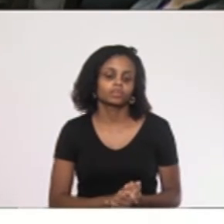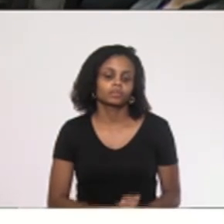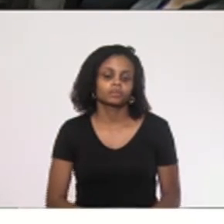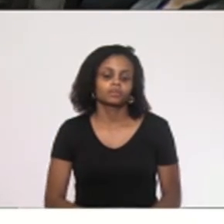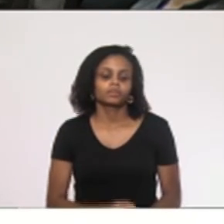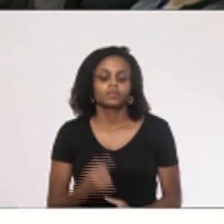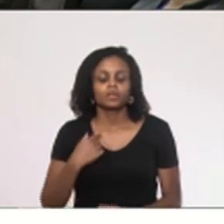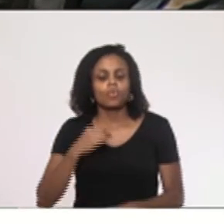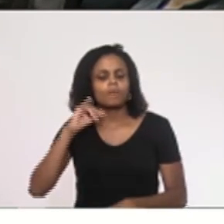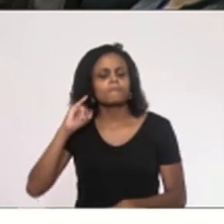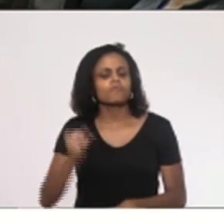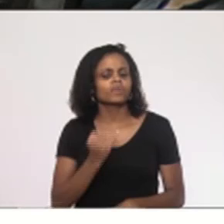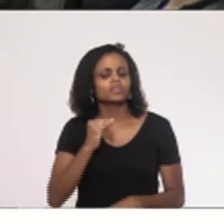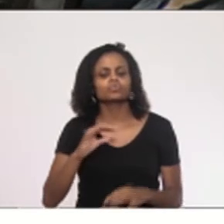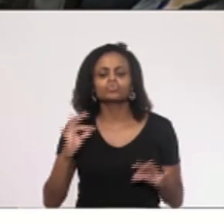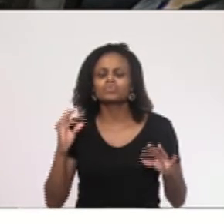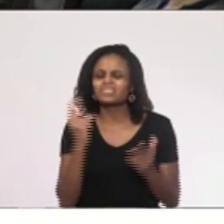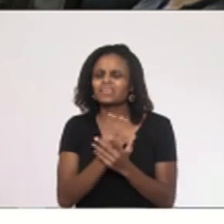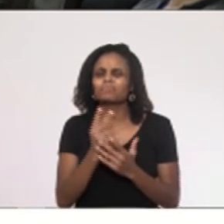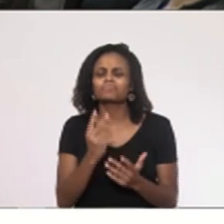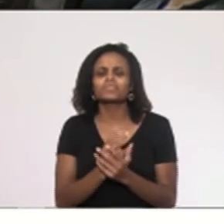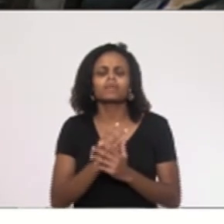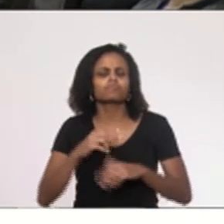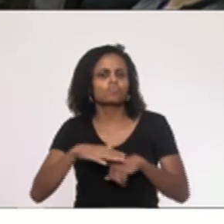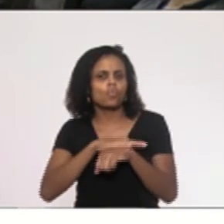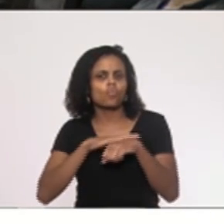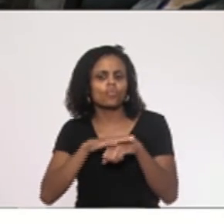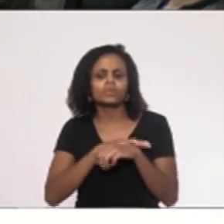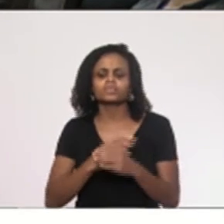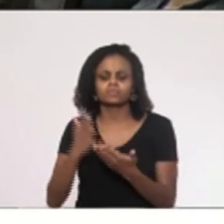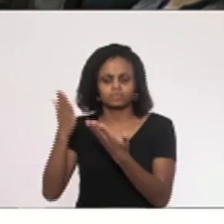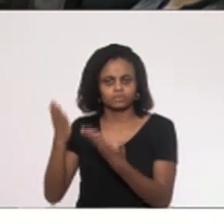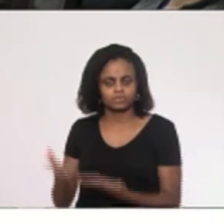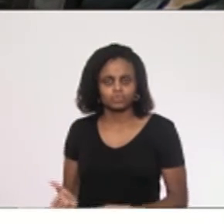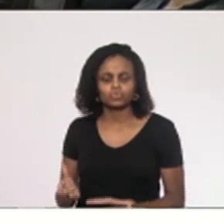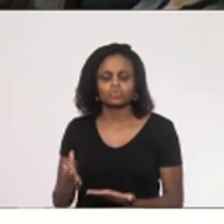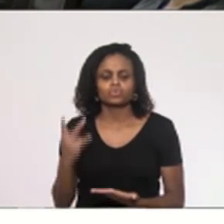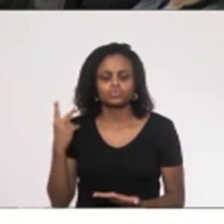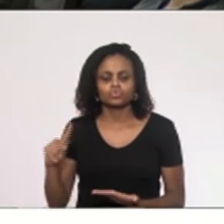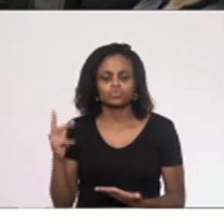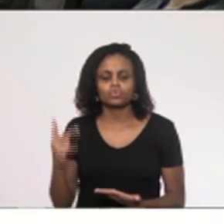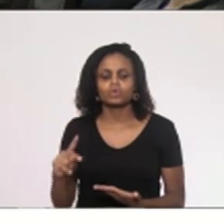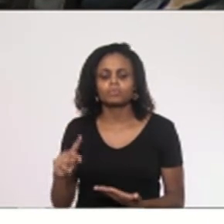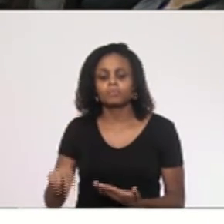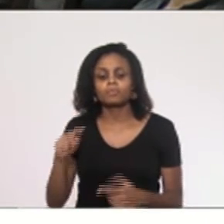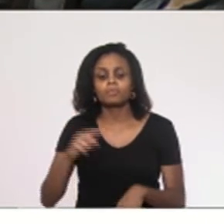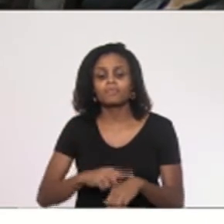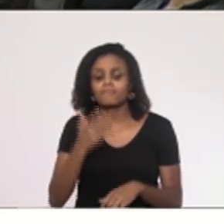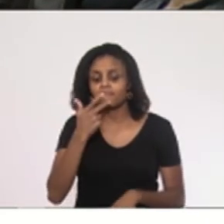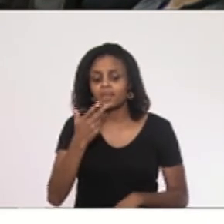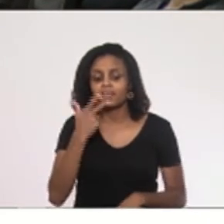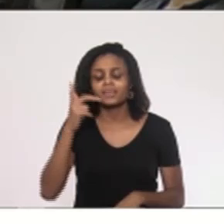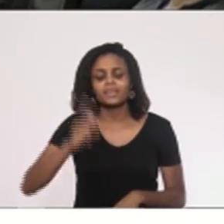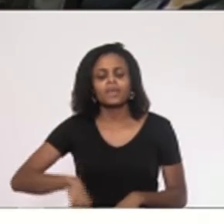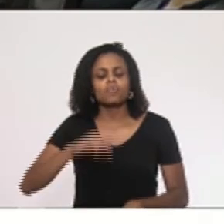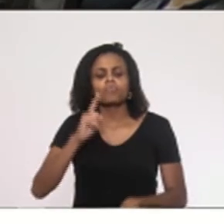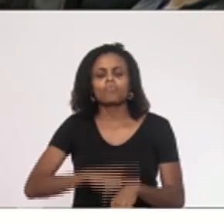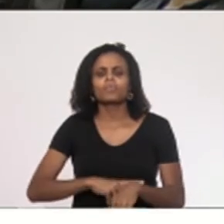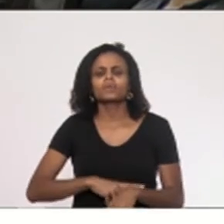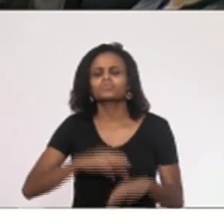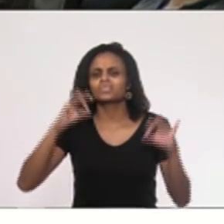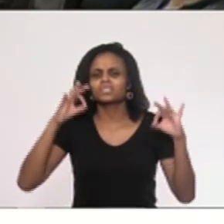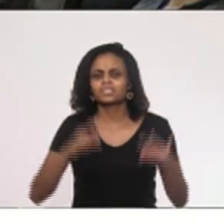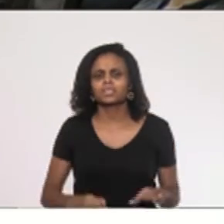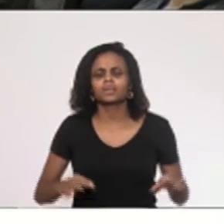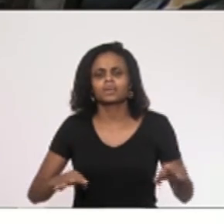aproveito toda a argumentação desenvolvida por Vossa Excelência para dizer que é o momento exato e